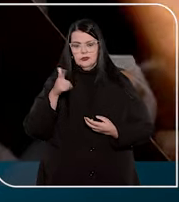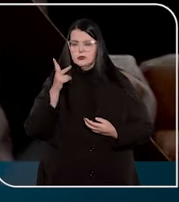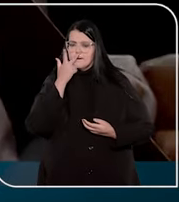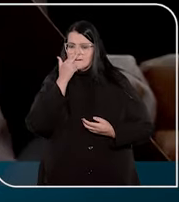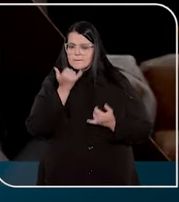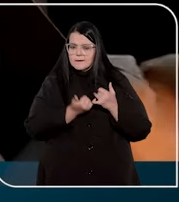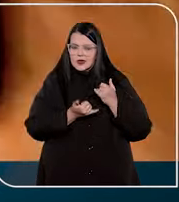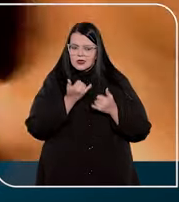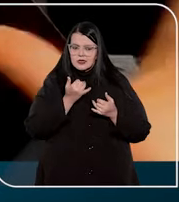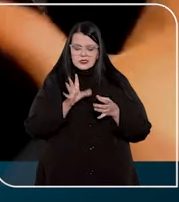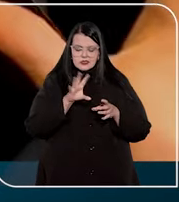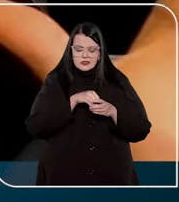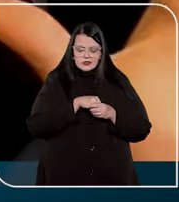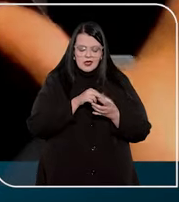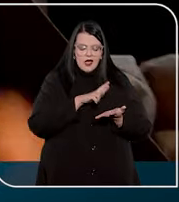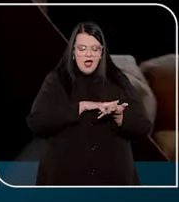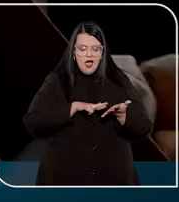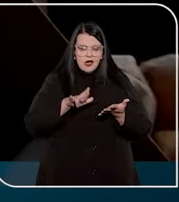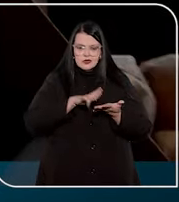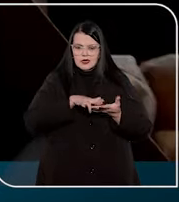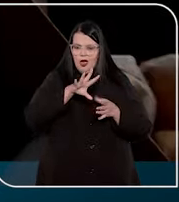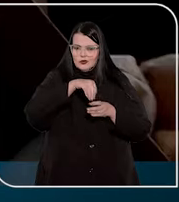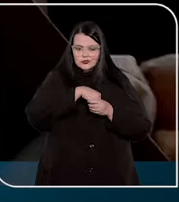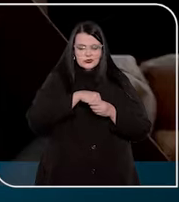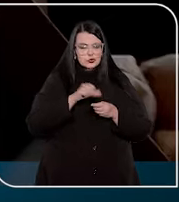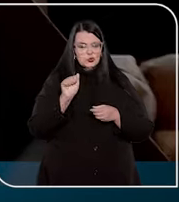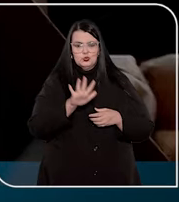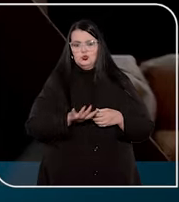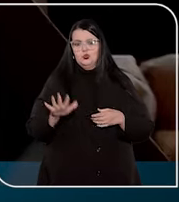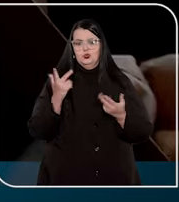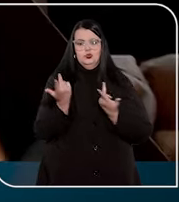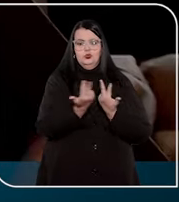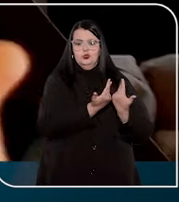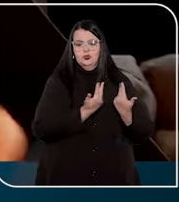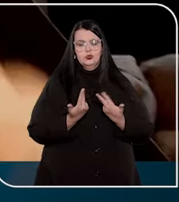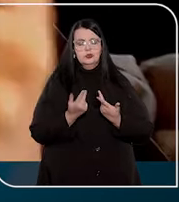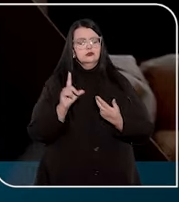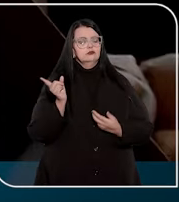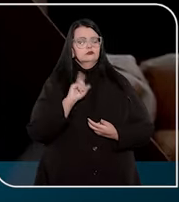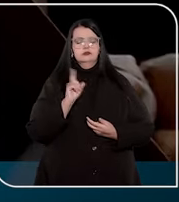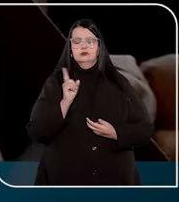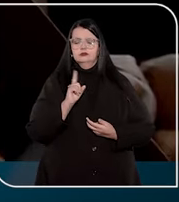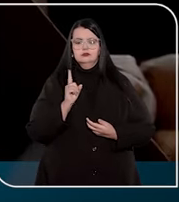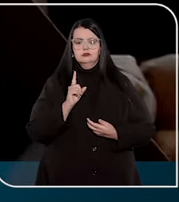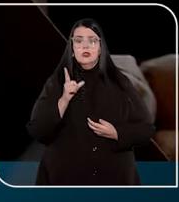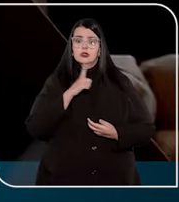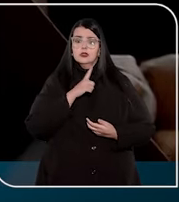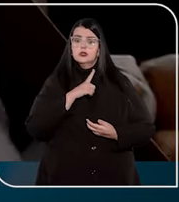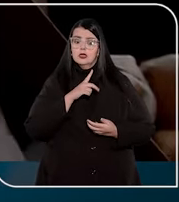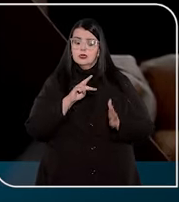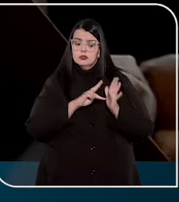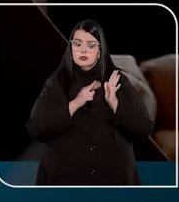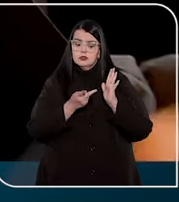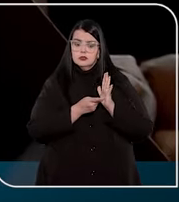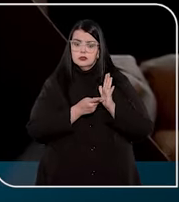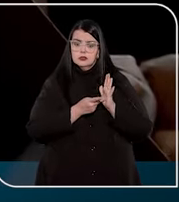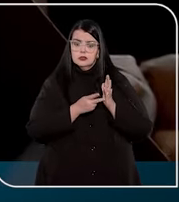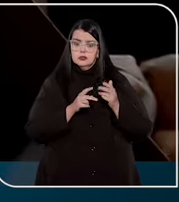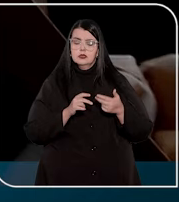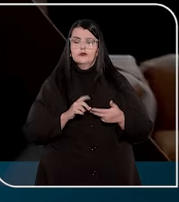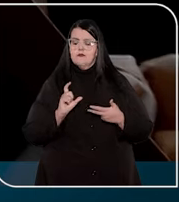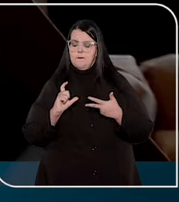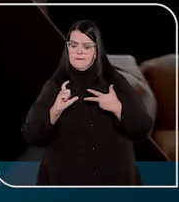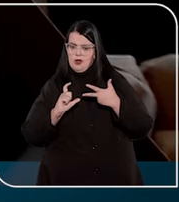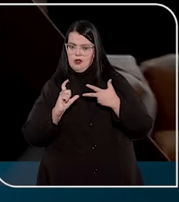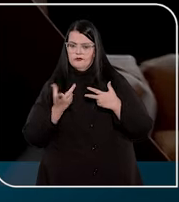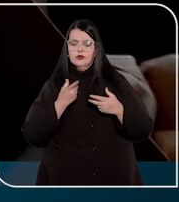parecendo que é tudo agravo. É a festa do agravo. O legislador usa esse nome porque o nome tem uma etimologia, tem um sentido, né? Eu vou agravar